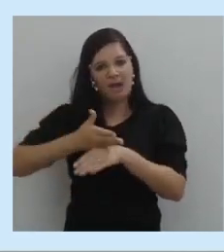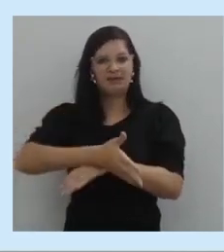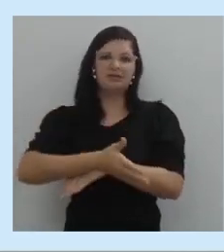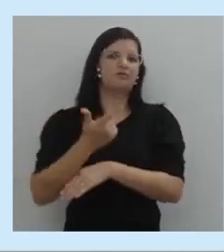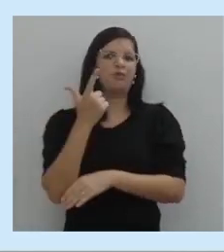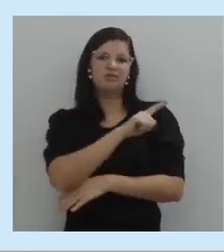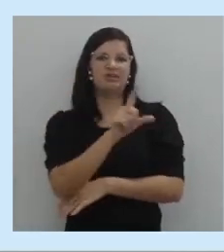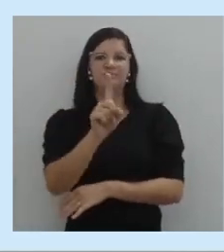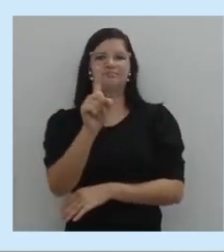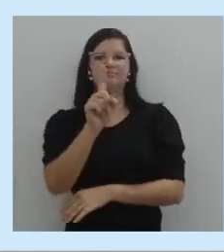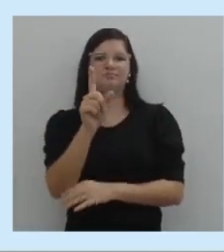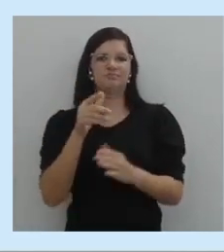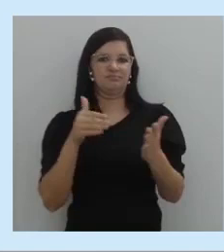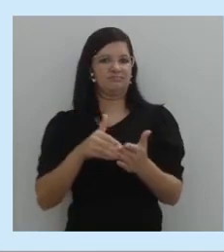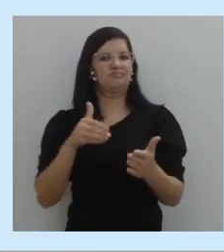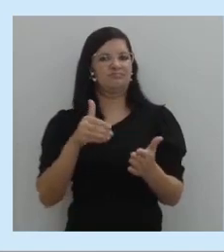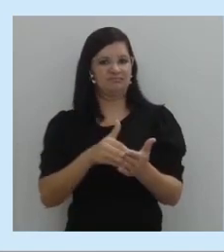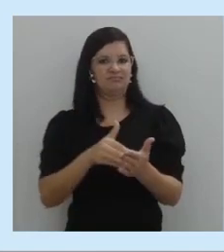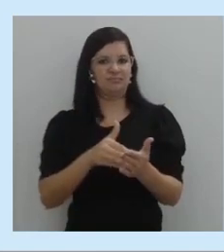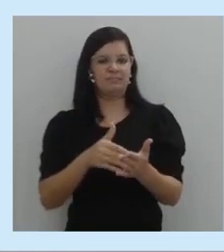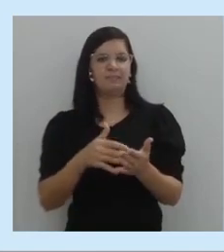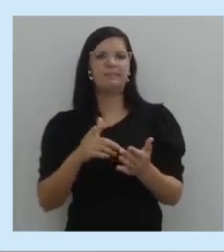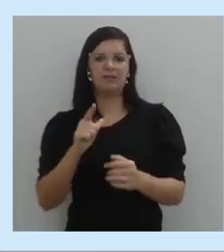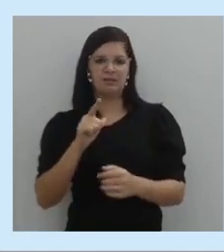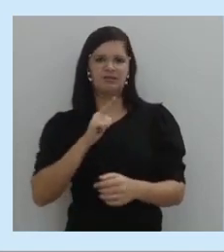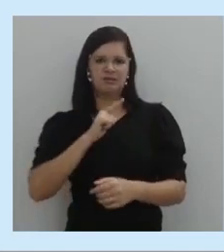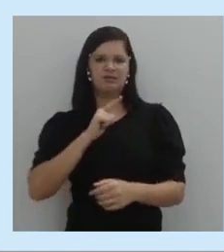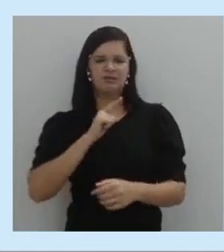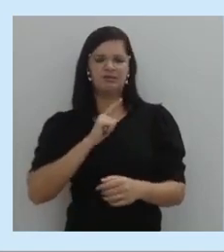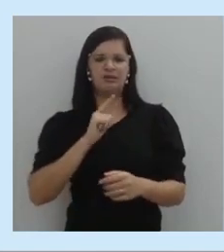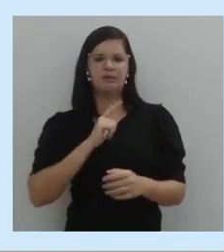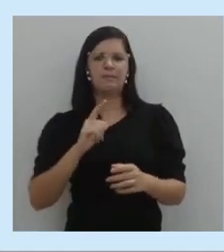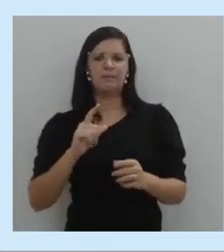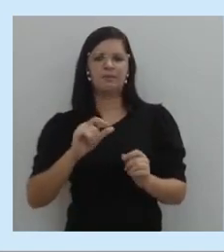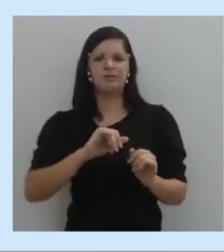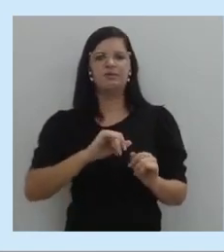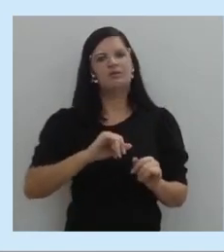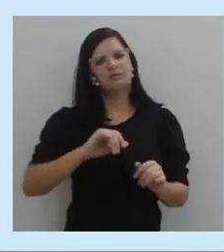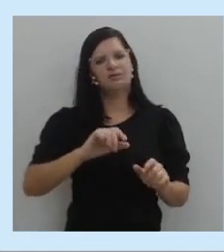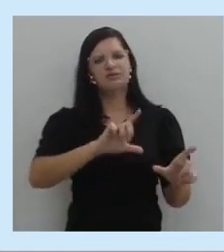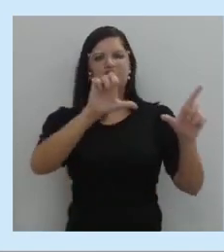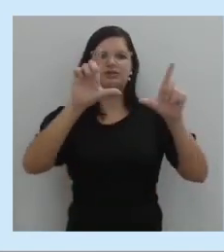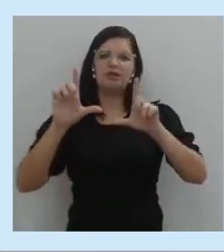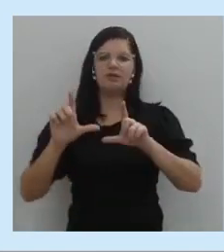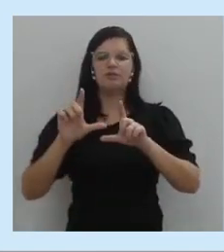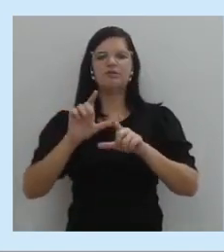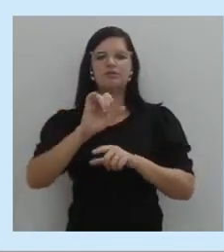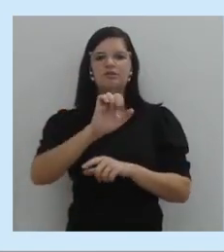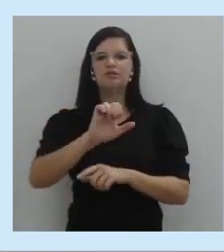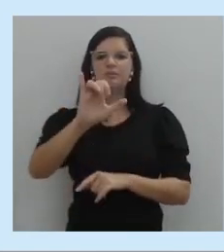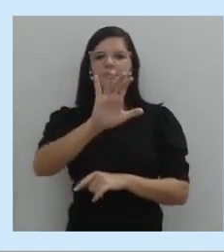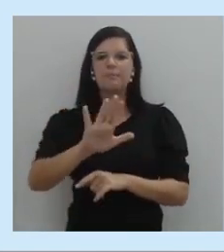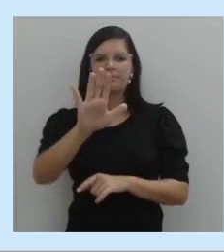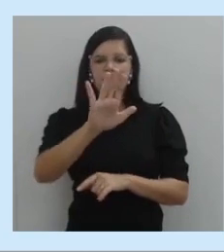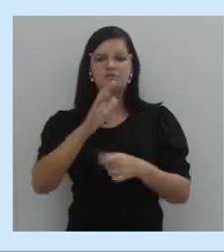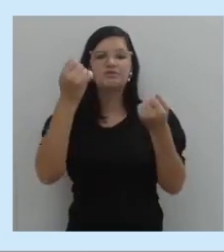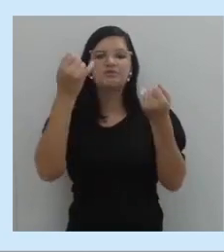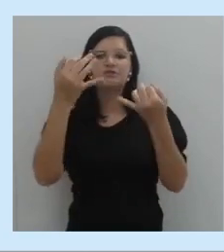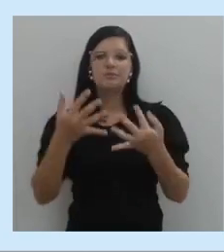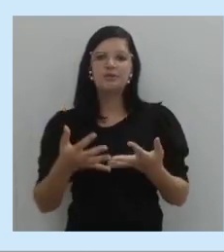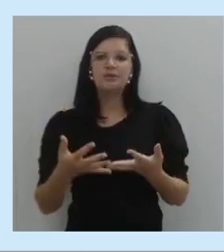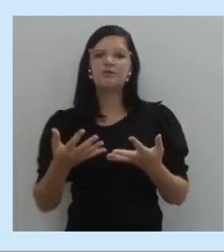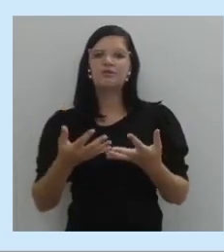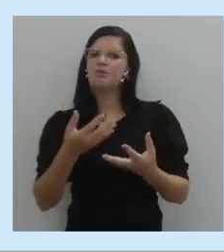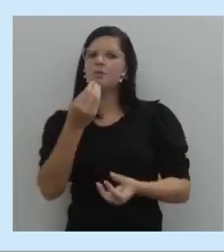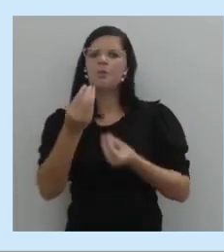conseguir passar, tá? Eu tenho um esqueminha, um modelo que a gente vai observar no próximo slide, mas é interessante que vocês observem